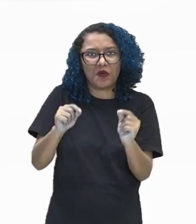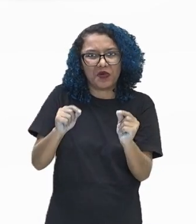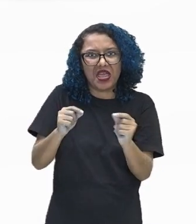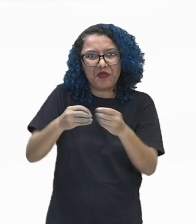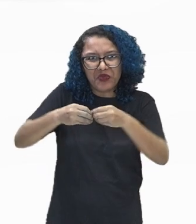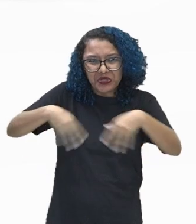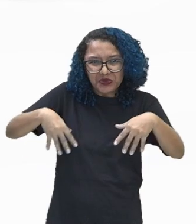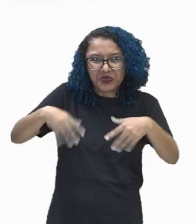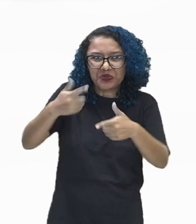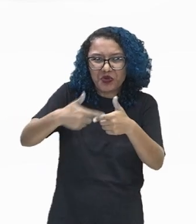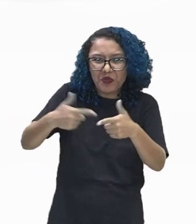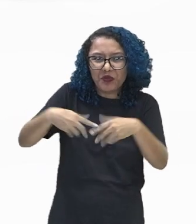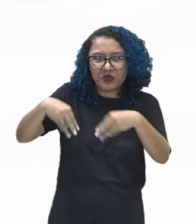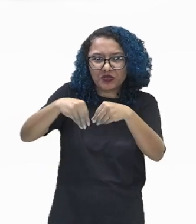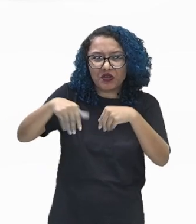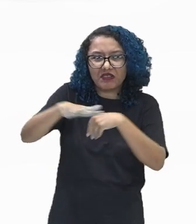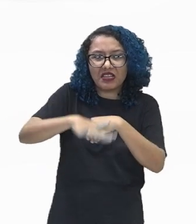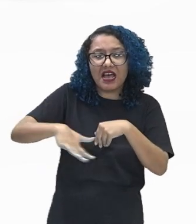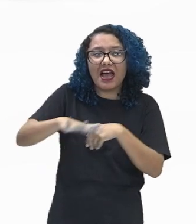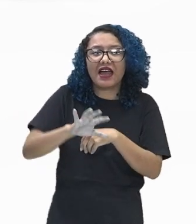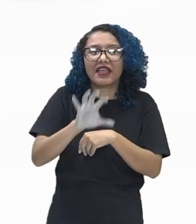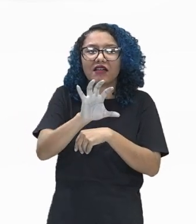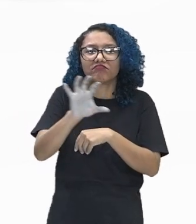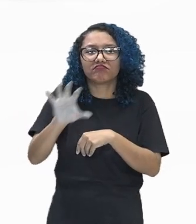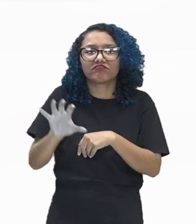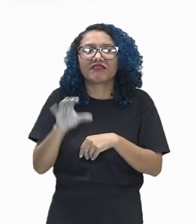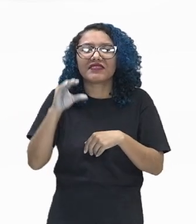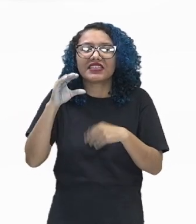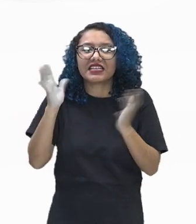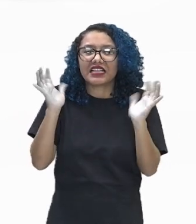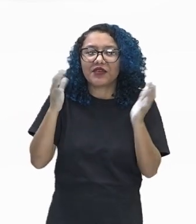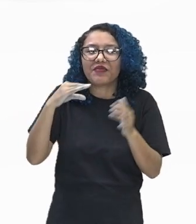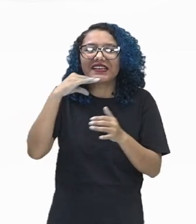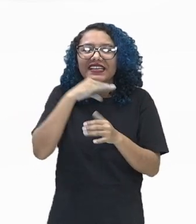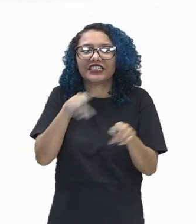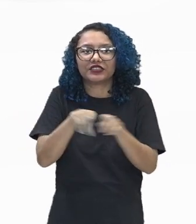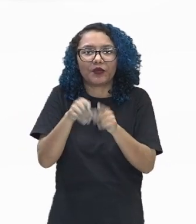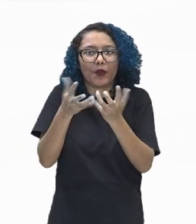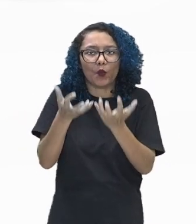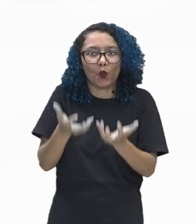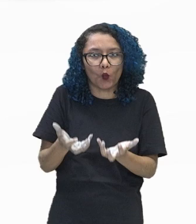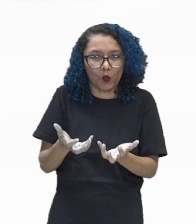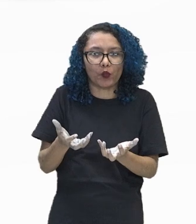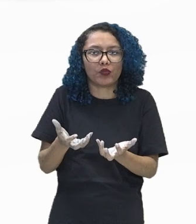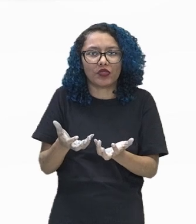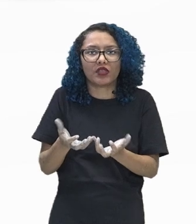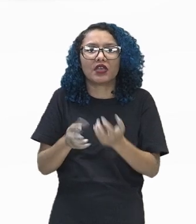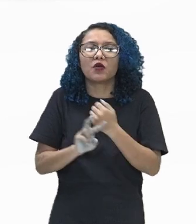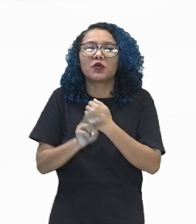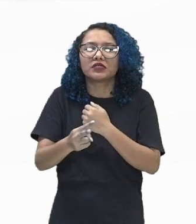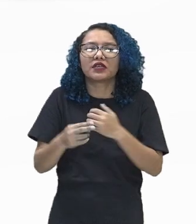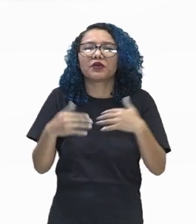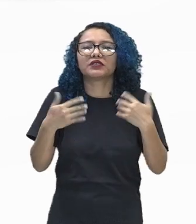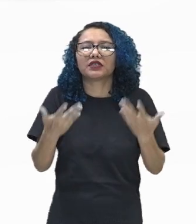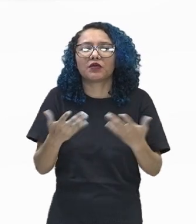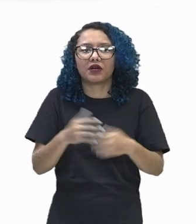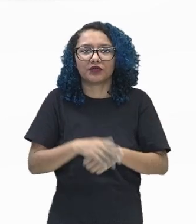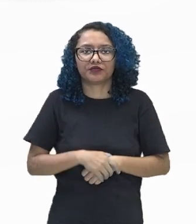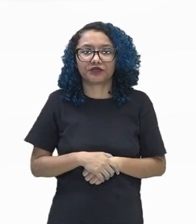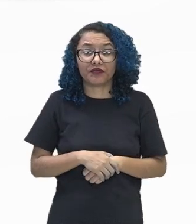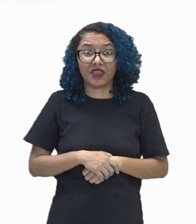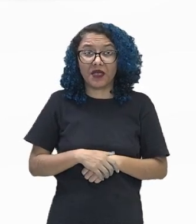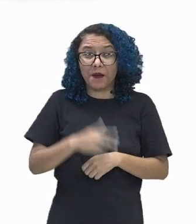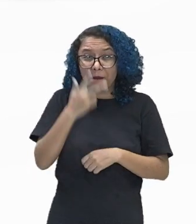solos em regiões de clima quente e seco, que resulta na formação de uma paisagem